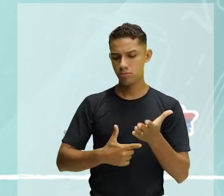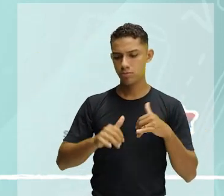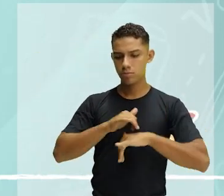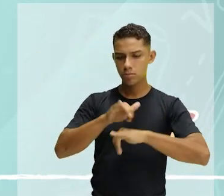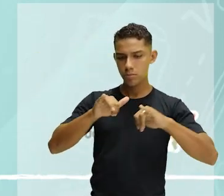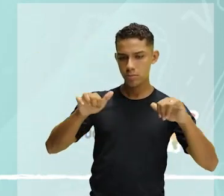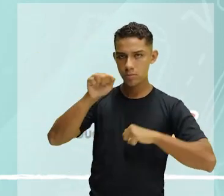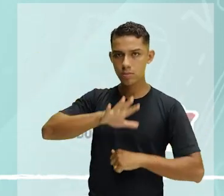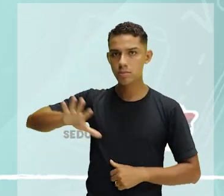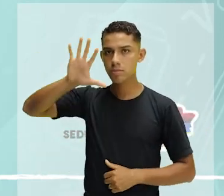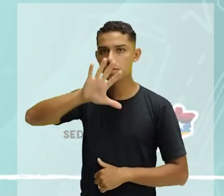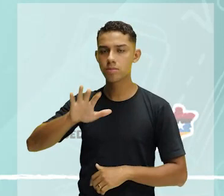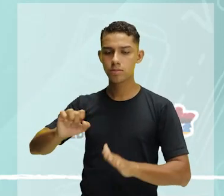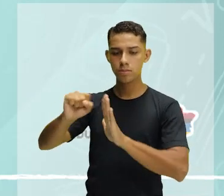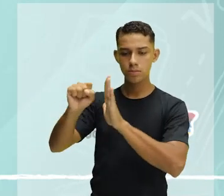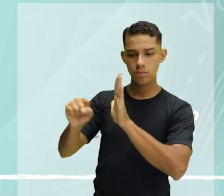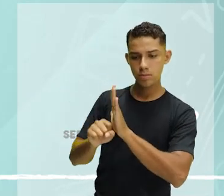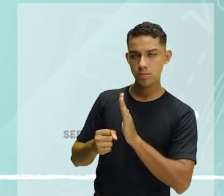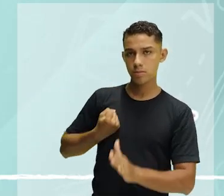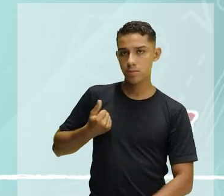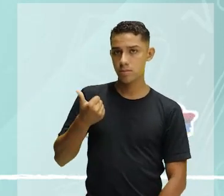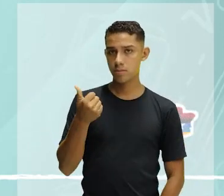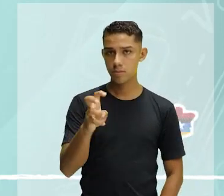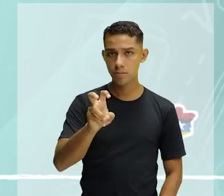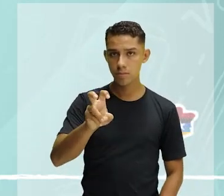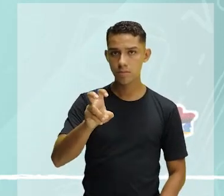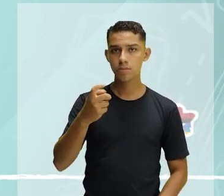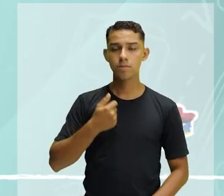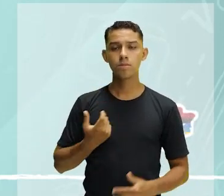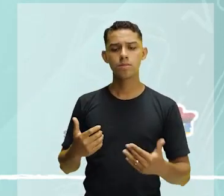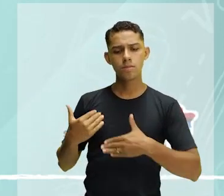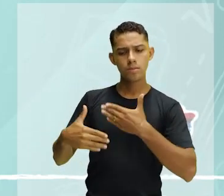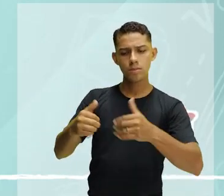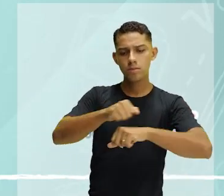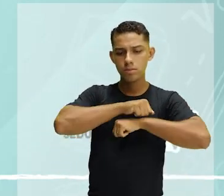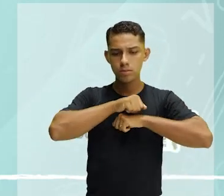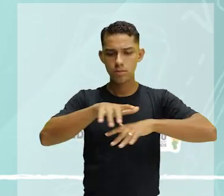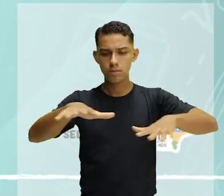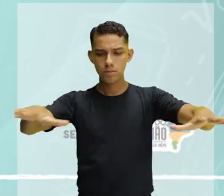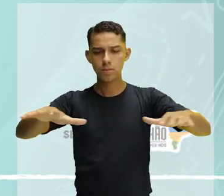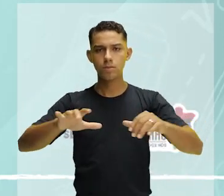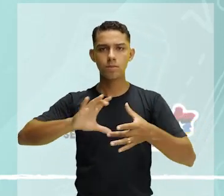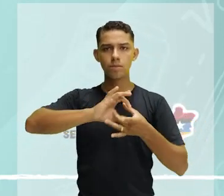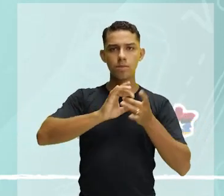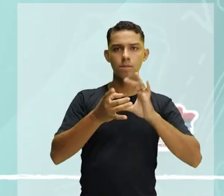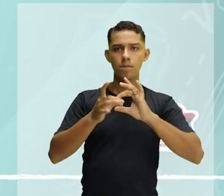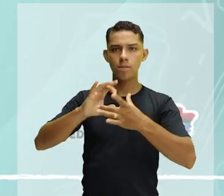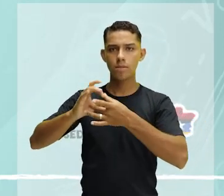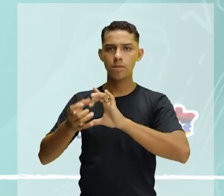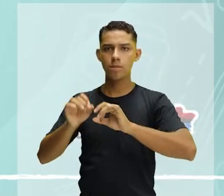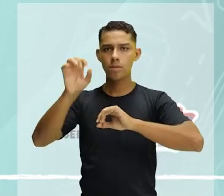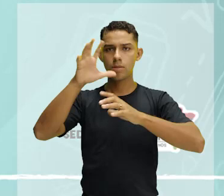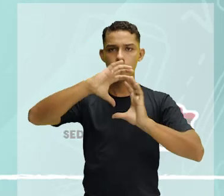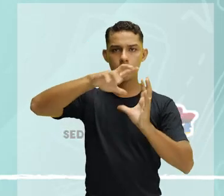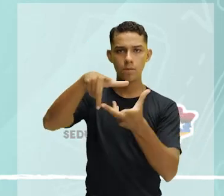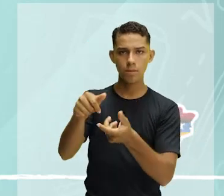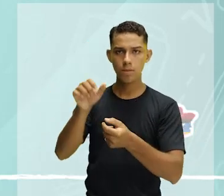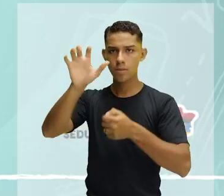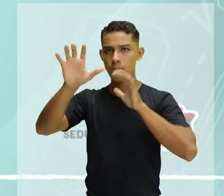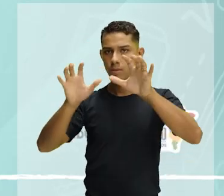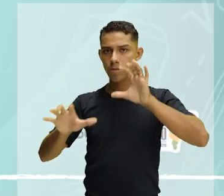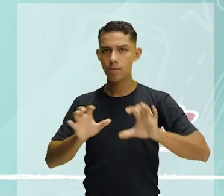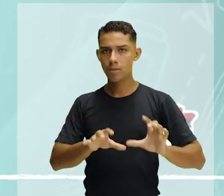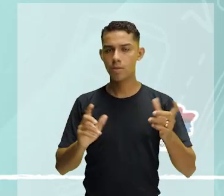circulação. No século XV, o movimento espalha-se por todo o continente. O desenvolvimento da